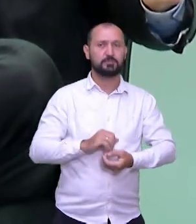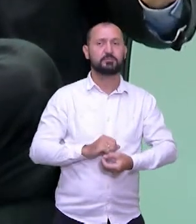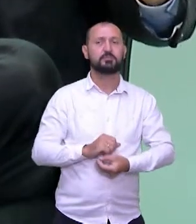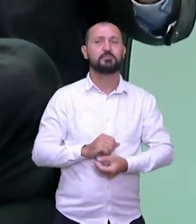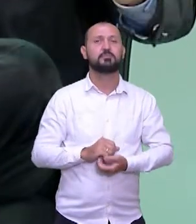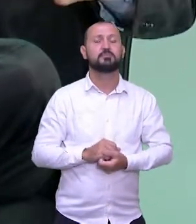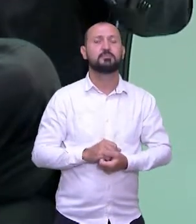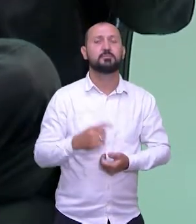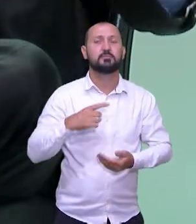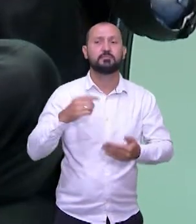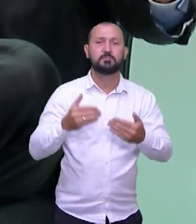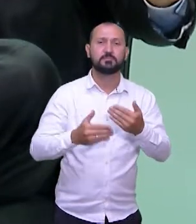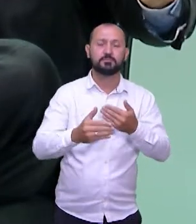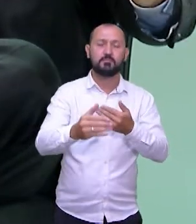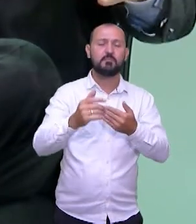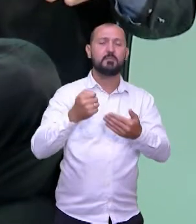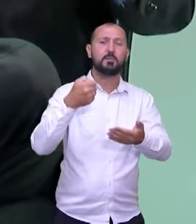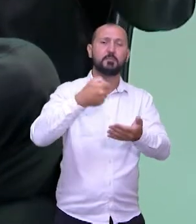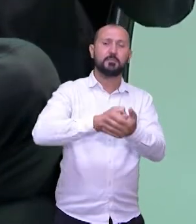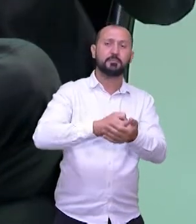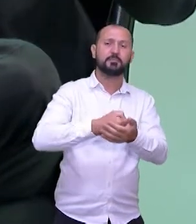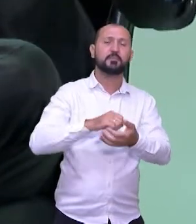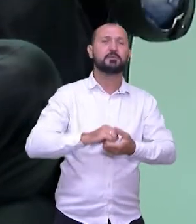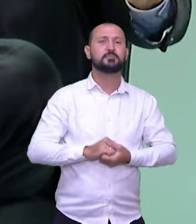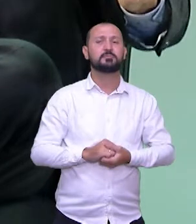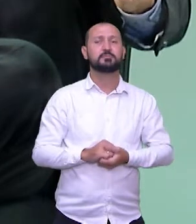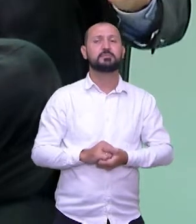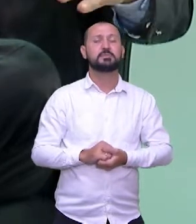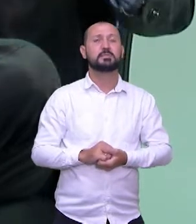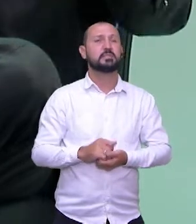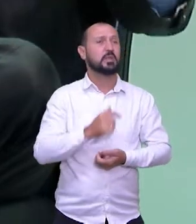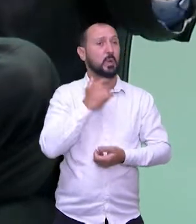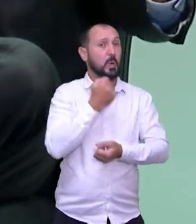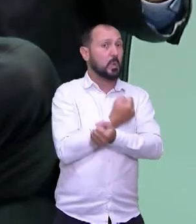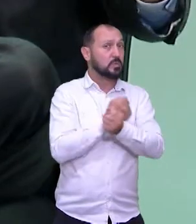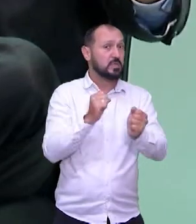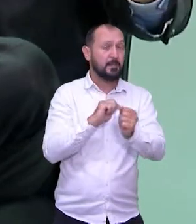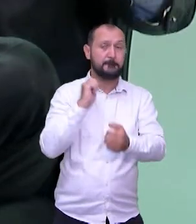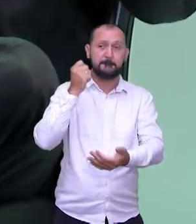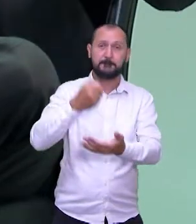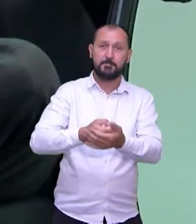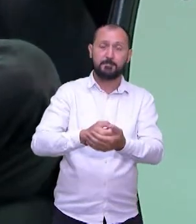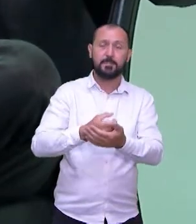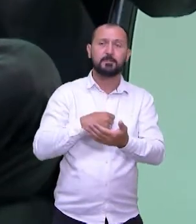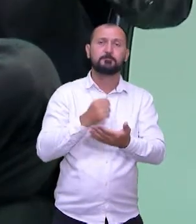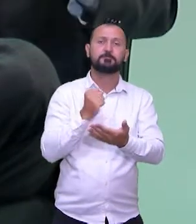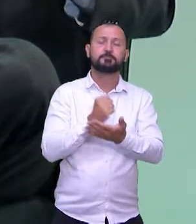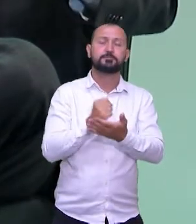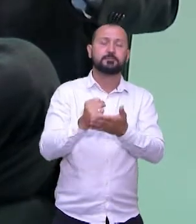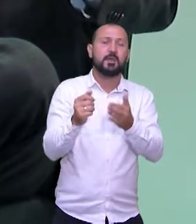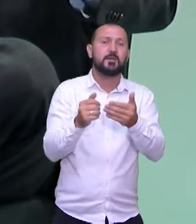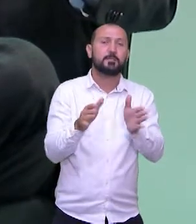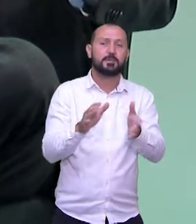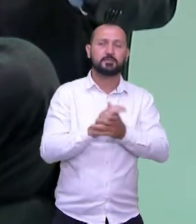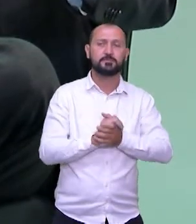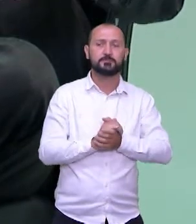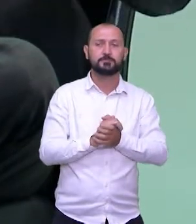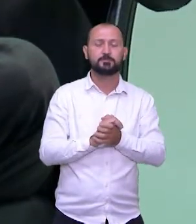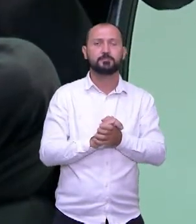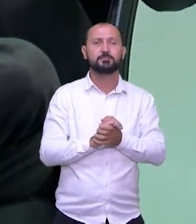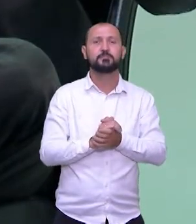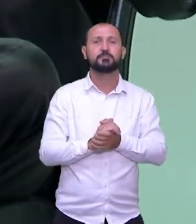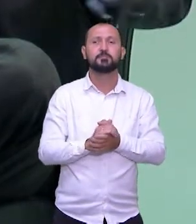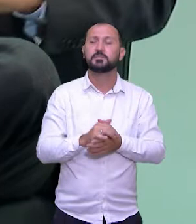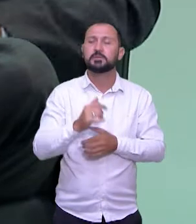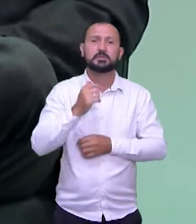tributos. Houve um prazo para pagamento, uma tentativa de cobrança, ele não conseguiu pagar, ele é inscrito em dívida ativa. A